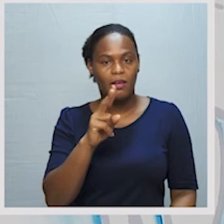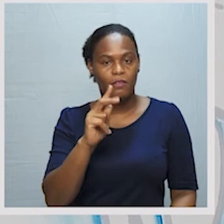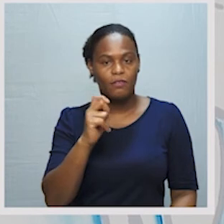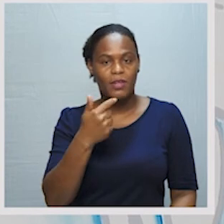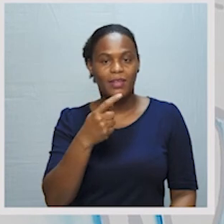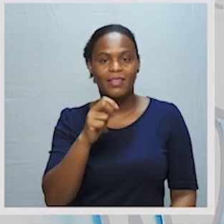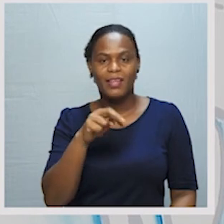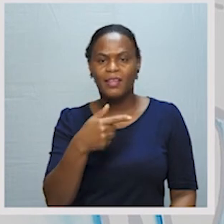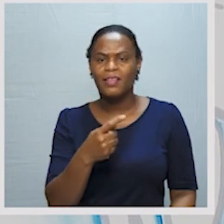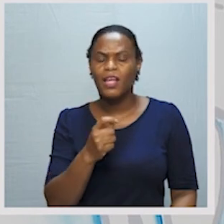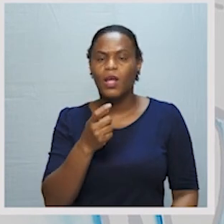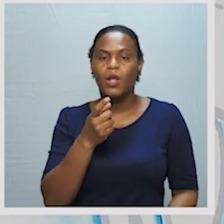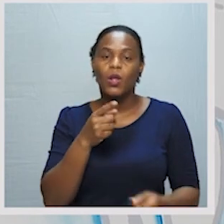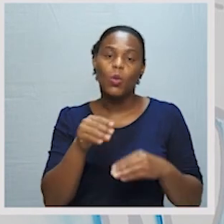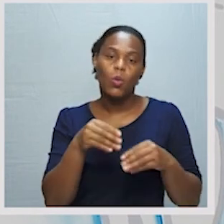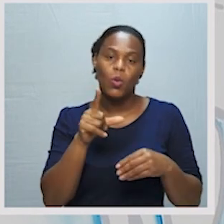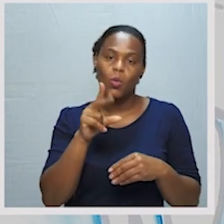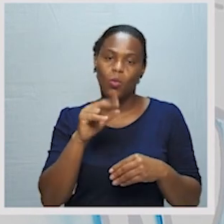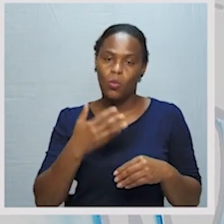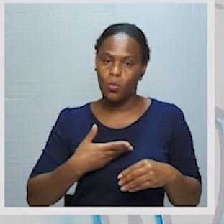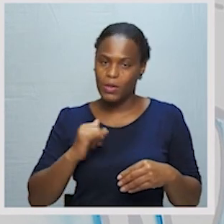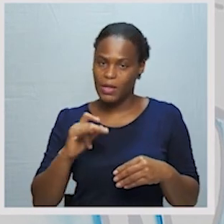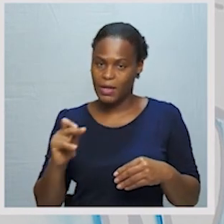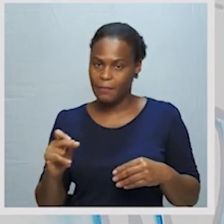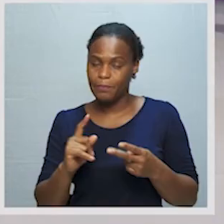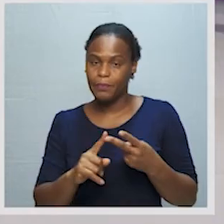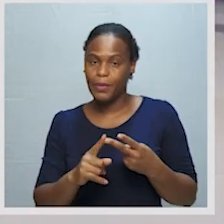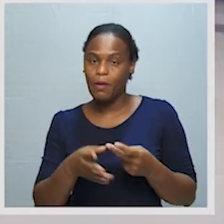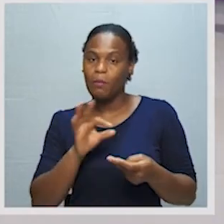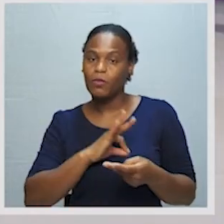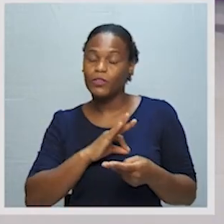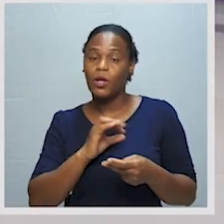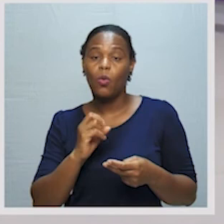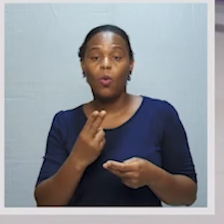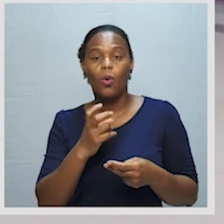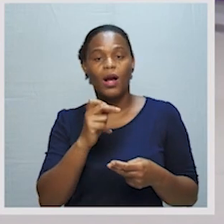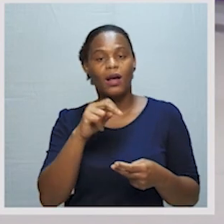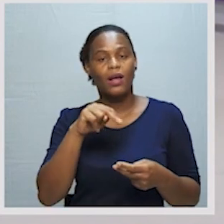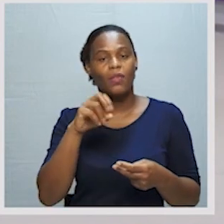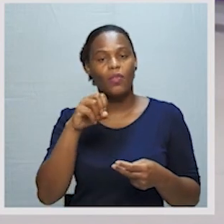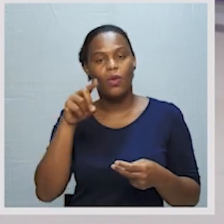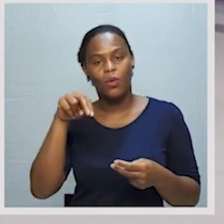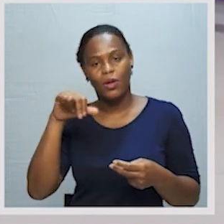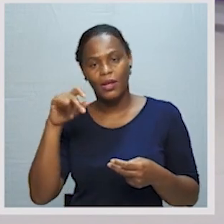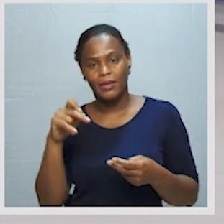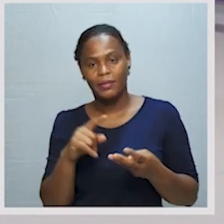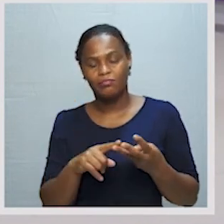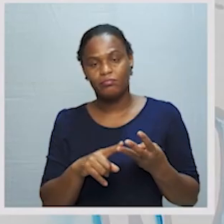a vertente lúdica, a vertente de profissional ou canónica e a